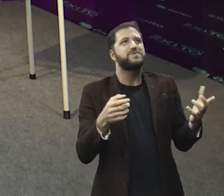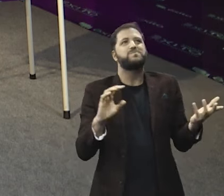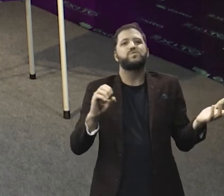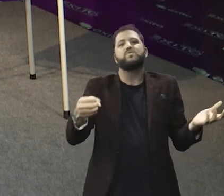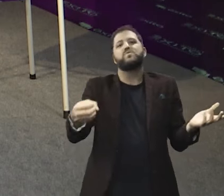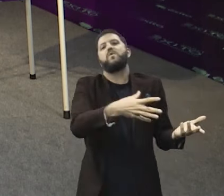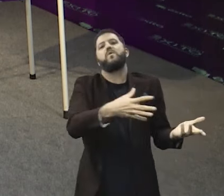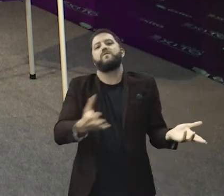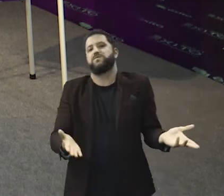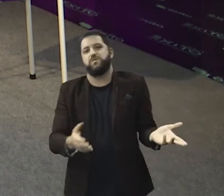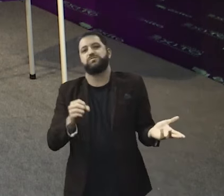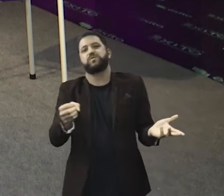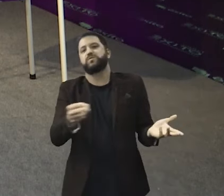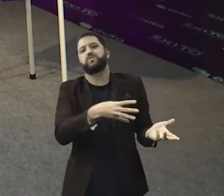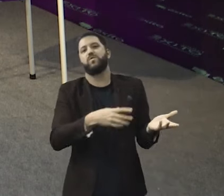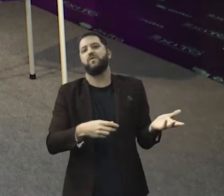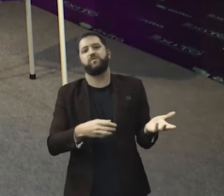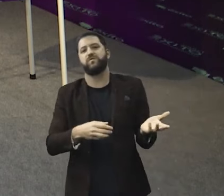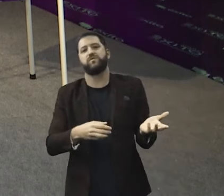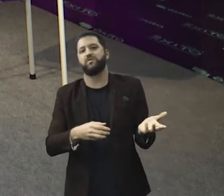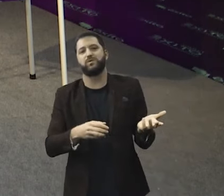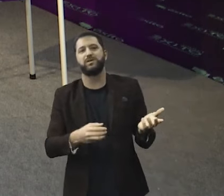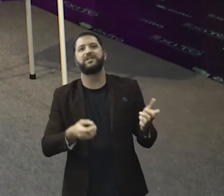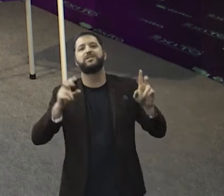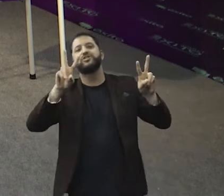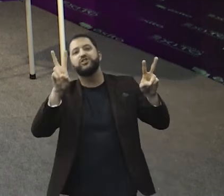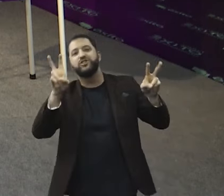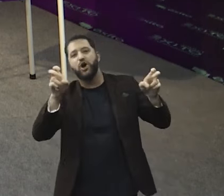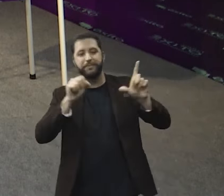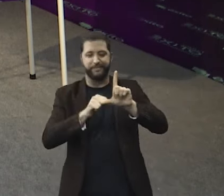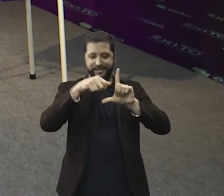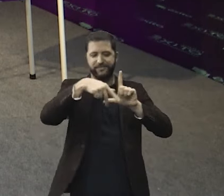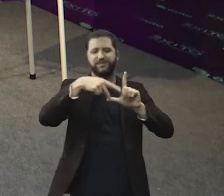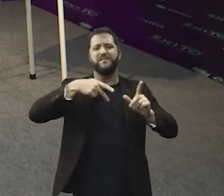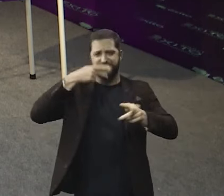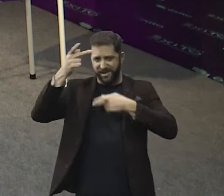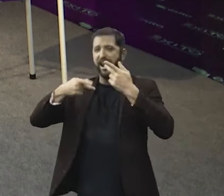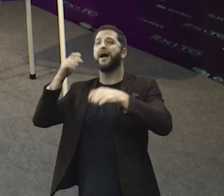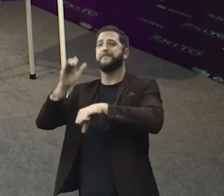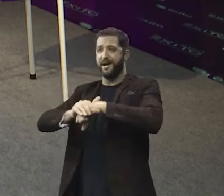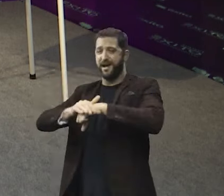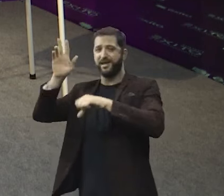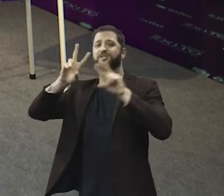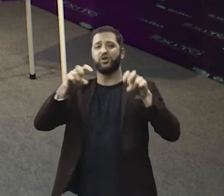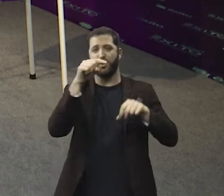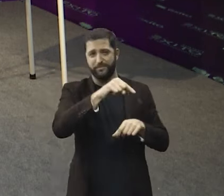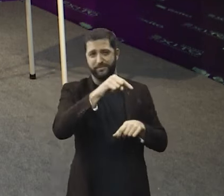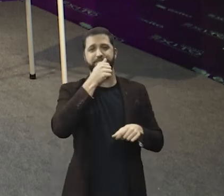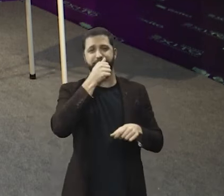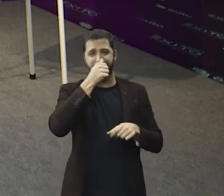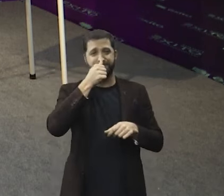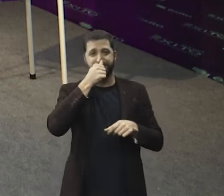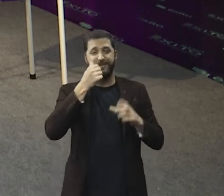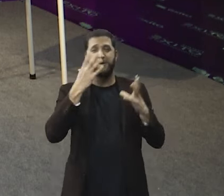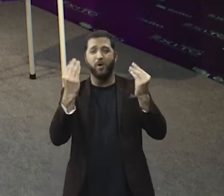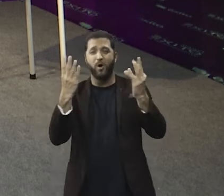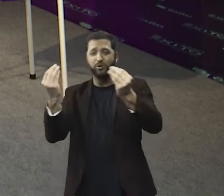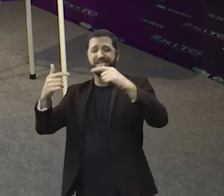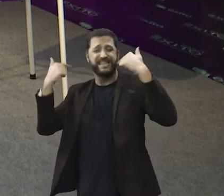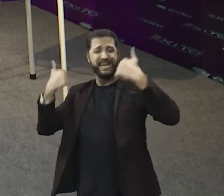ouvir mais falar sobre metaverso vai acabar com muitas profissões isso é ruim ou bom gente é